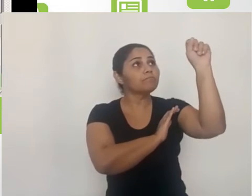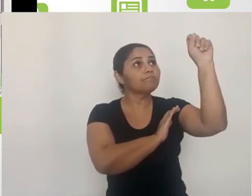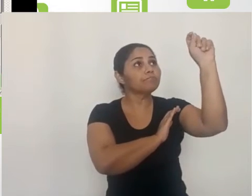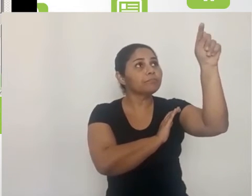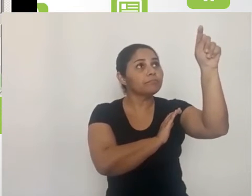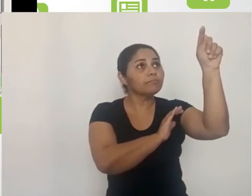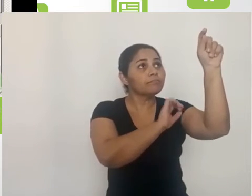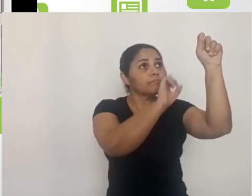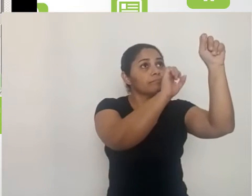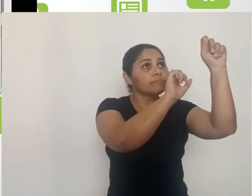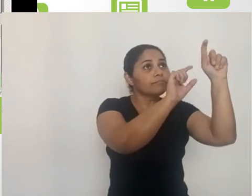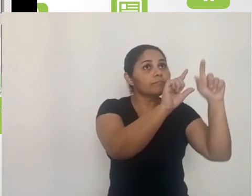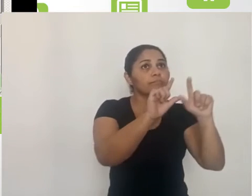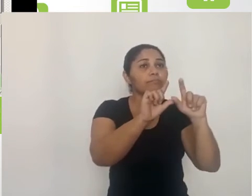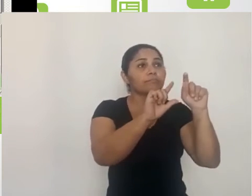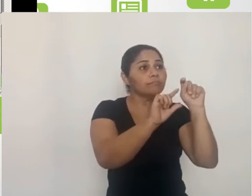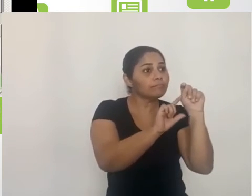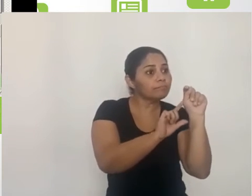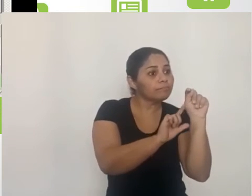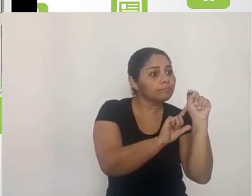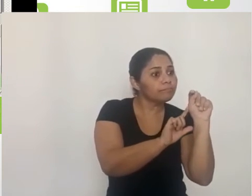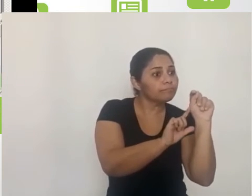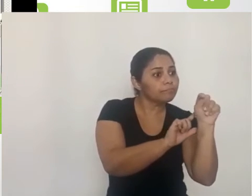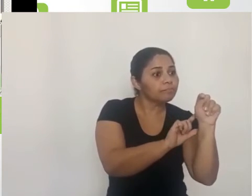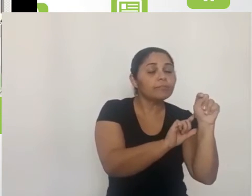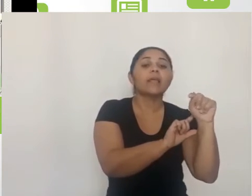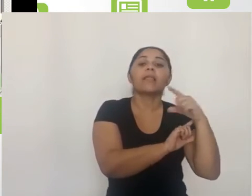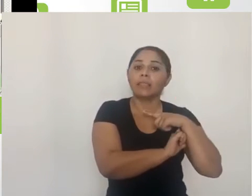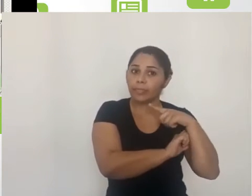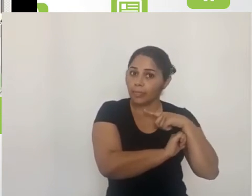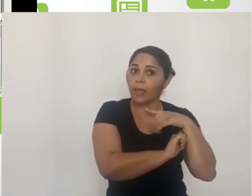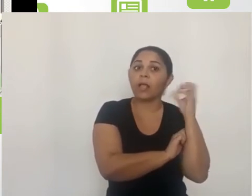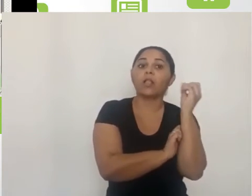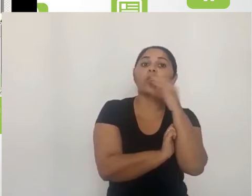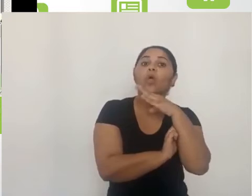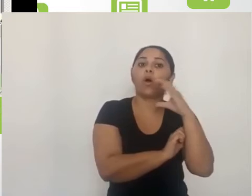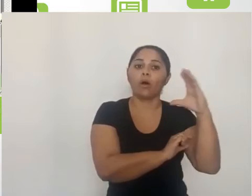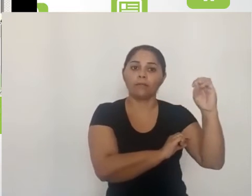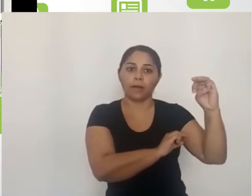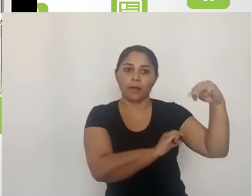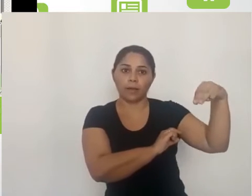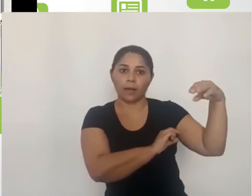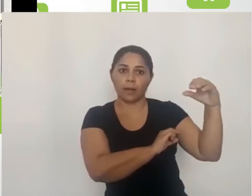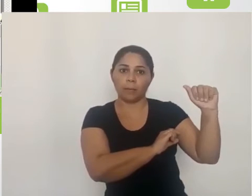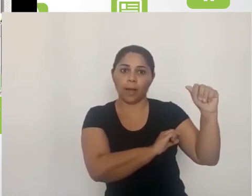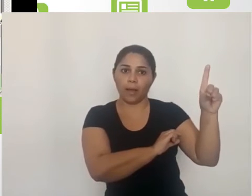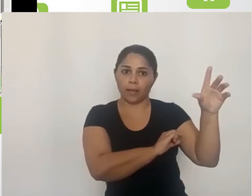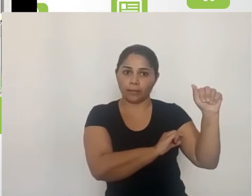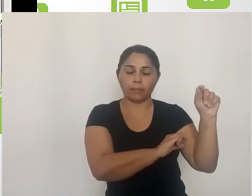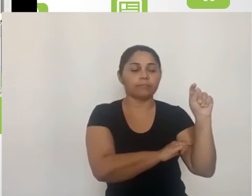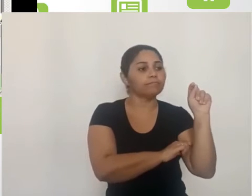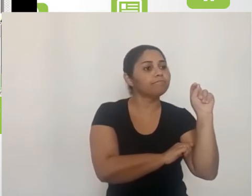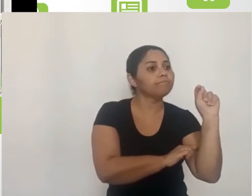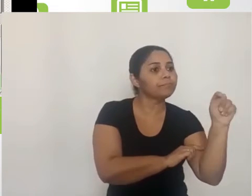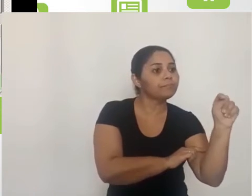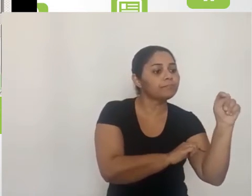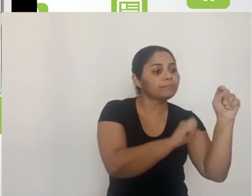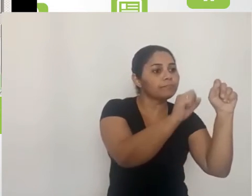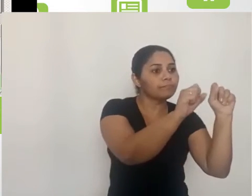opção camada. E logo aqui abaixo, eu tenho um ícone que é criar uma nova